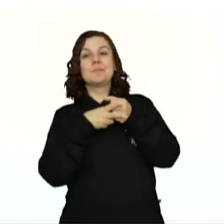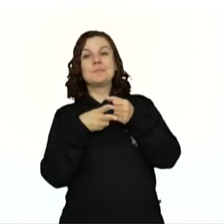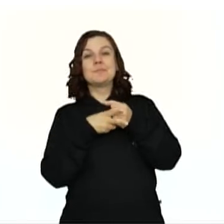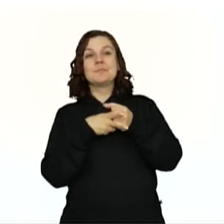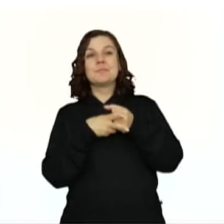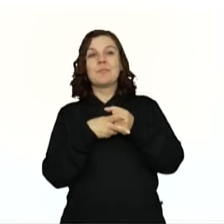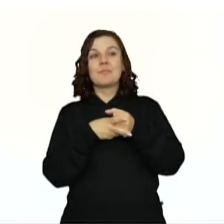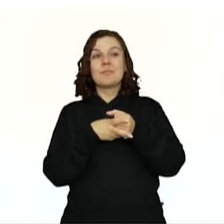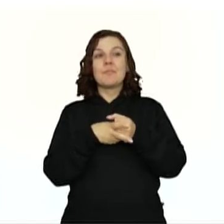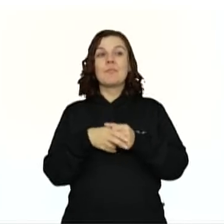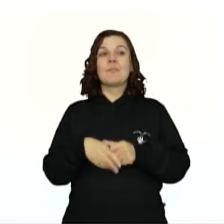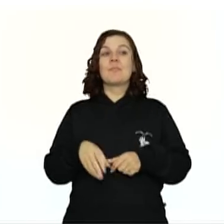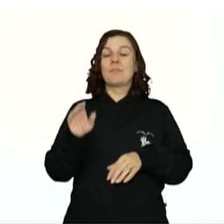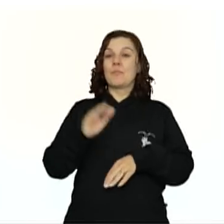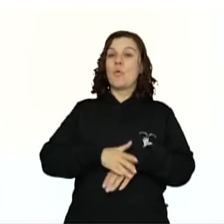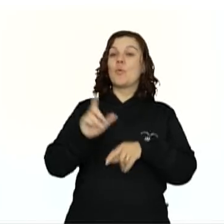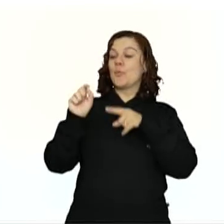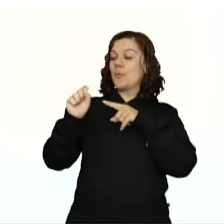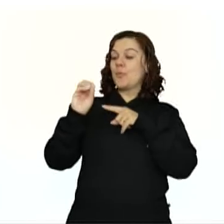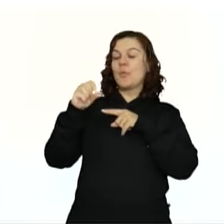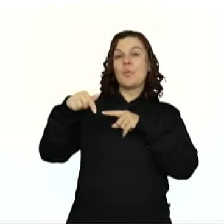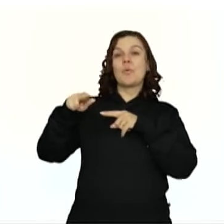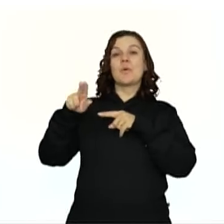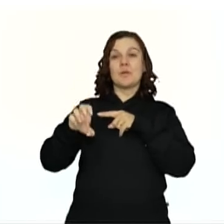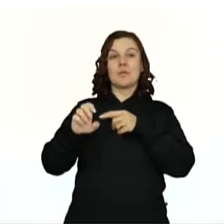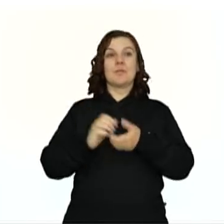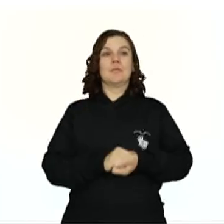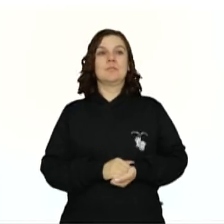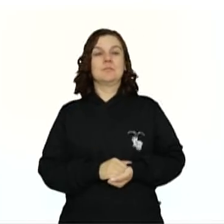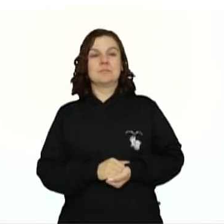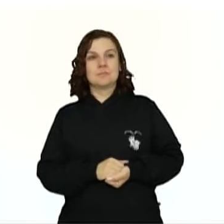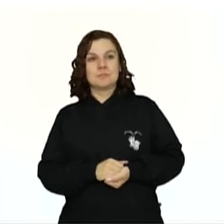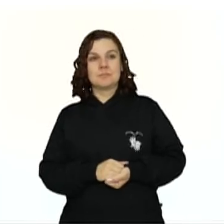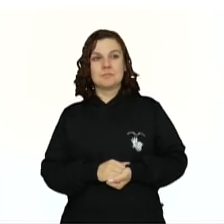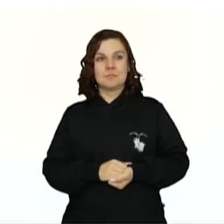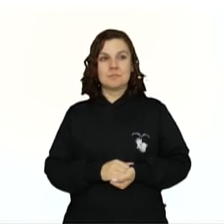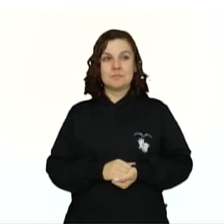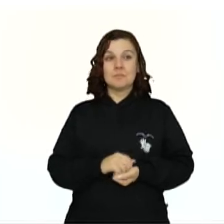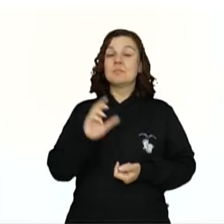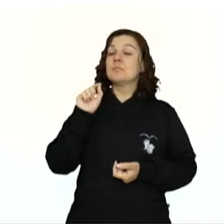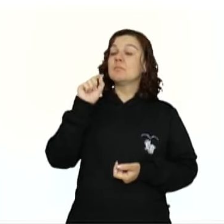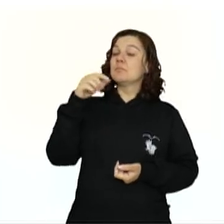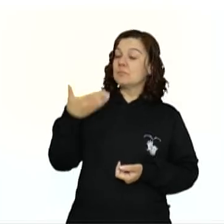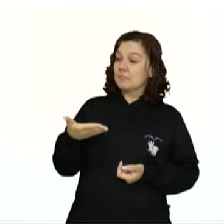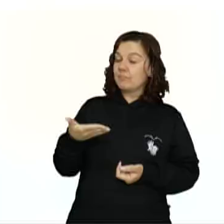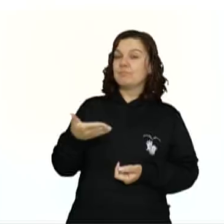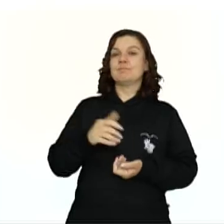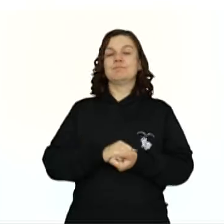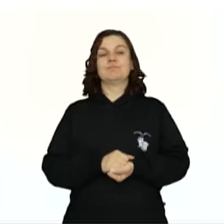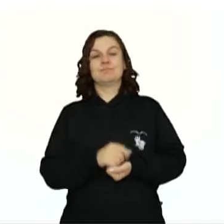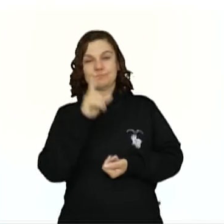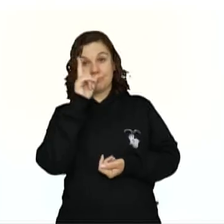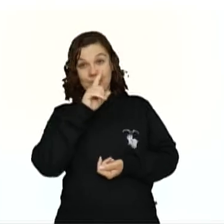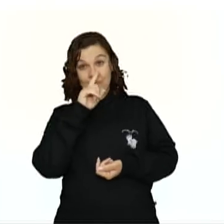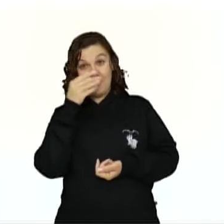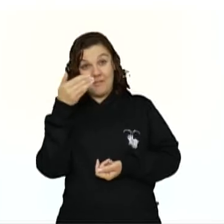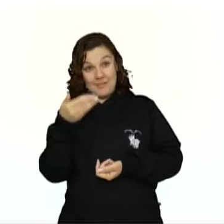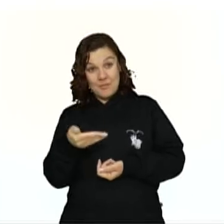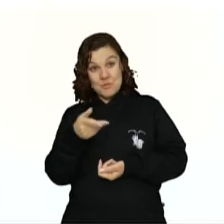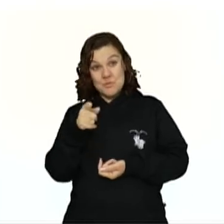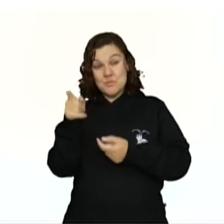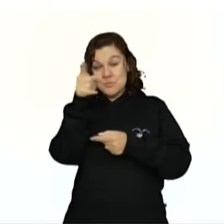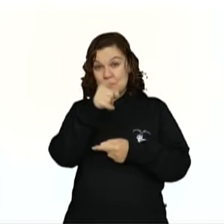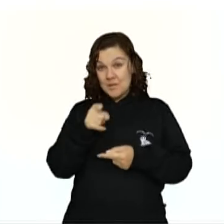verbo com a palavrinha mágica o que. As flores do campo têm o que? Um defeito grave. Então, é